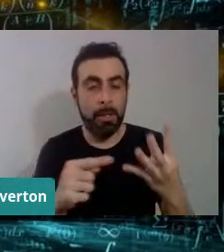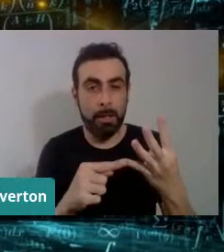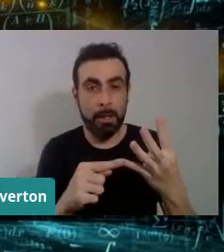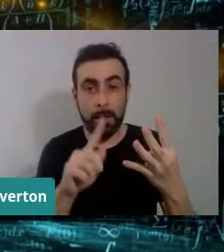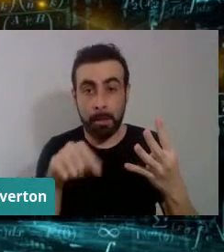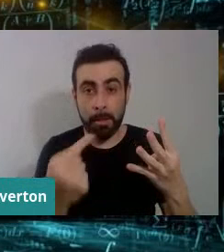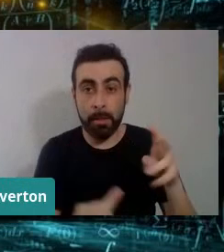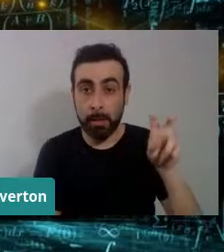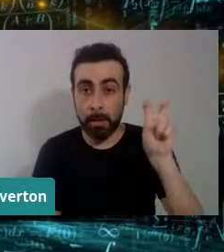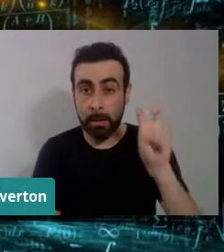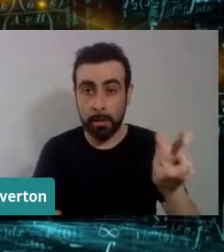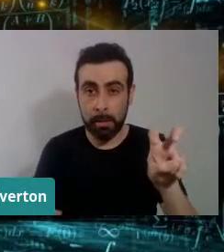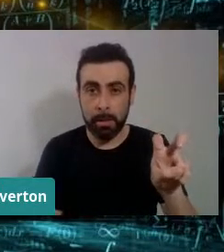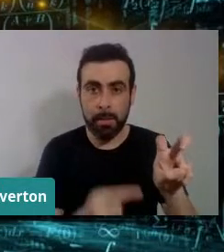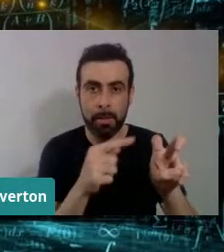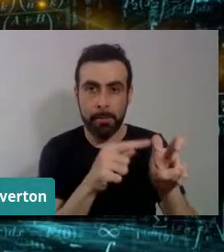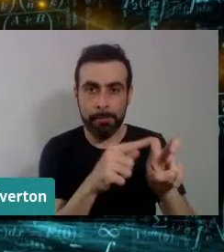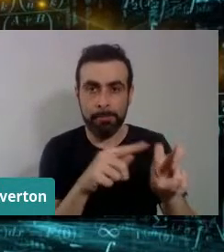do professor Guido.